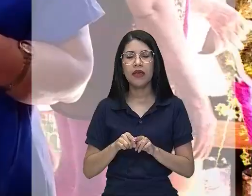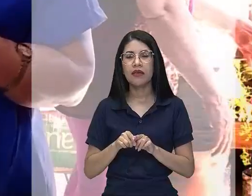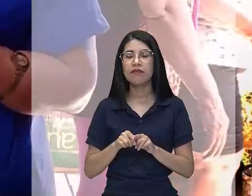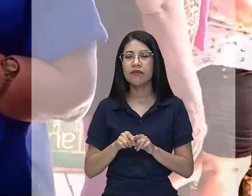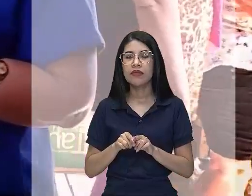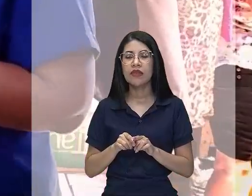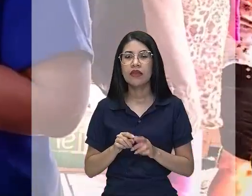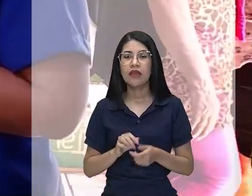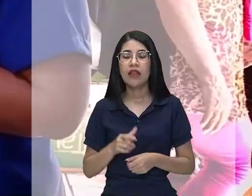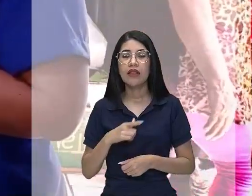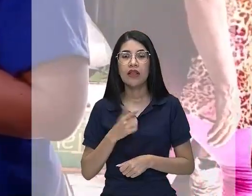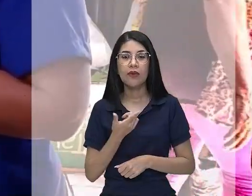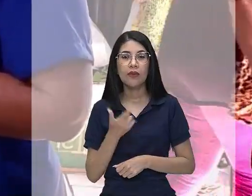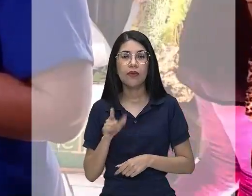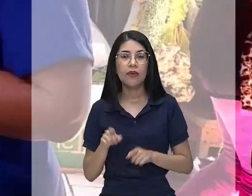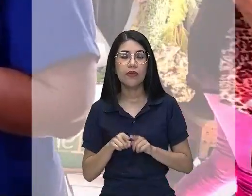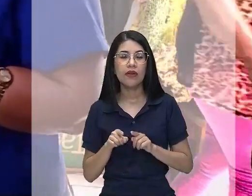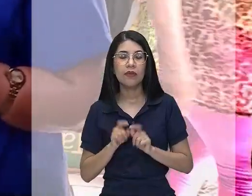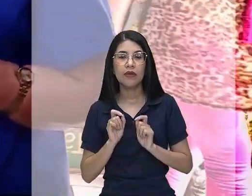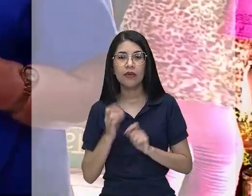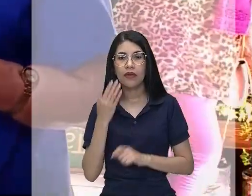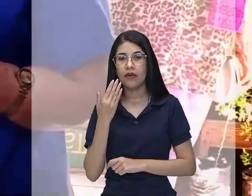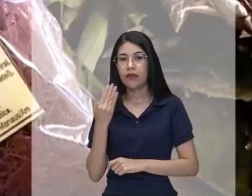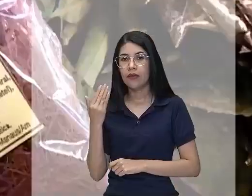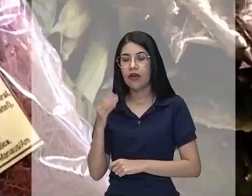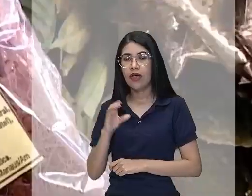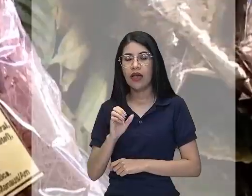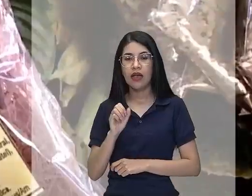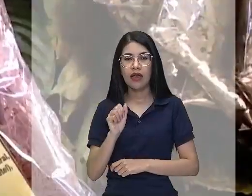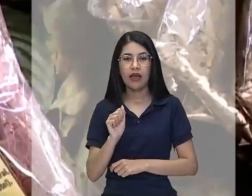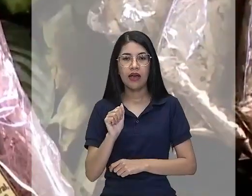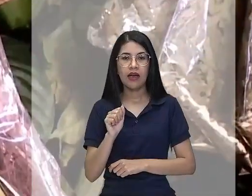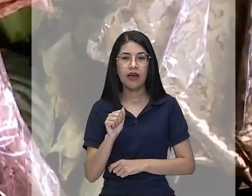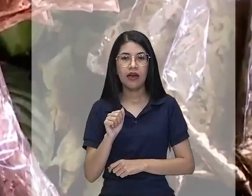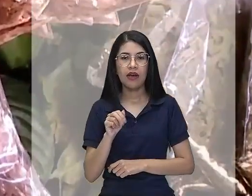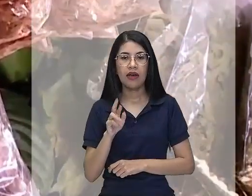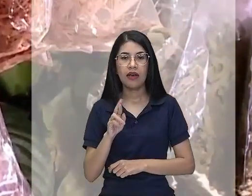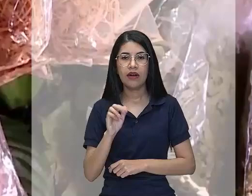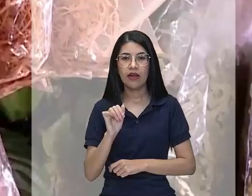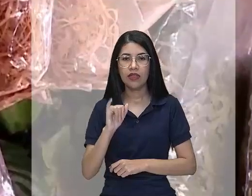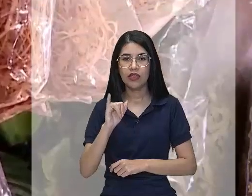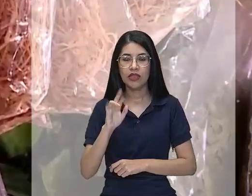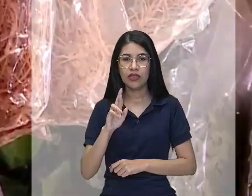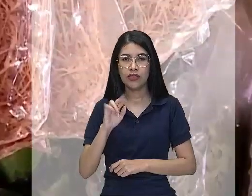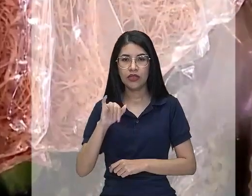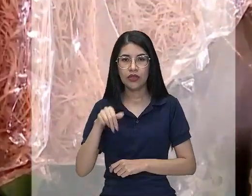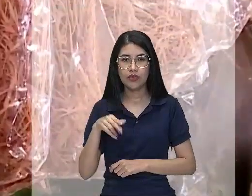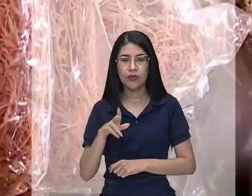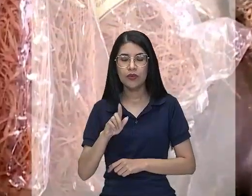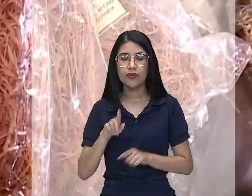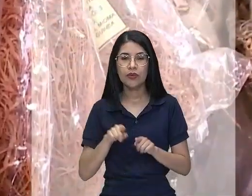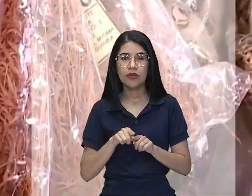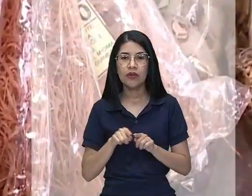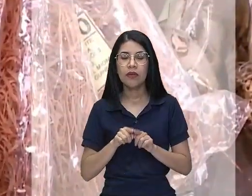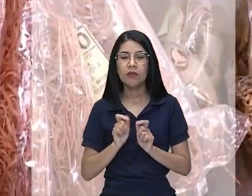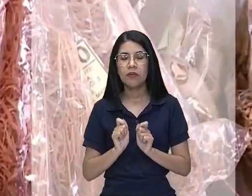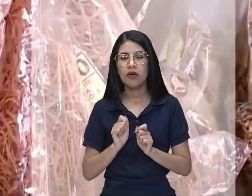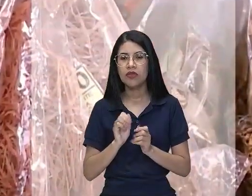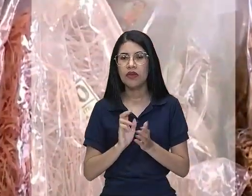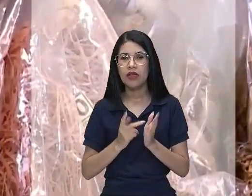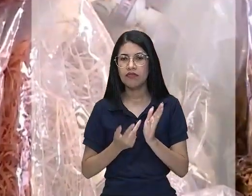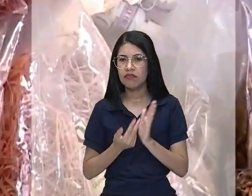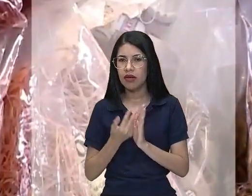jambu, nós temos também aqui o crajiru, muito procurado, que serve para fazer asseio, lavar ferimentos,